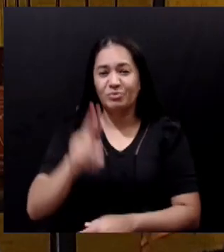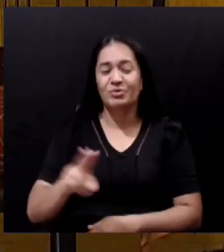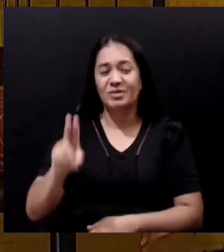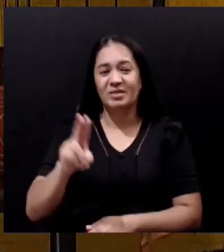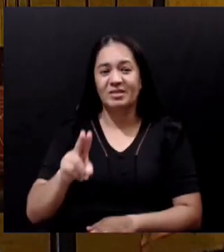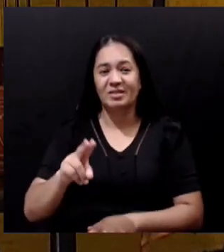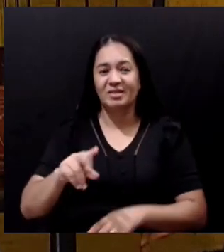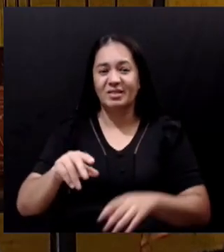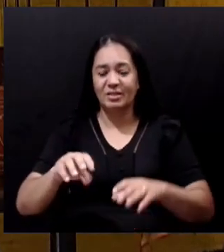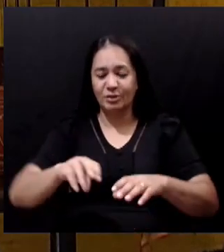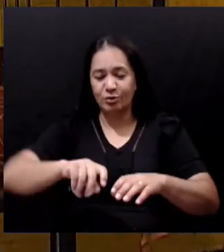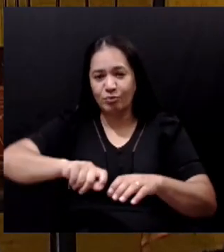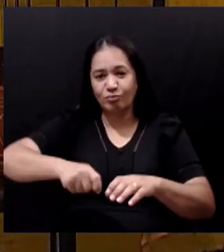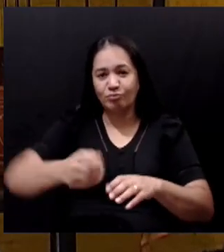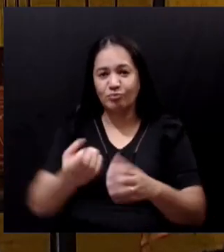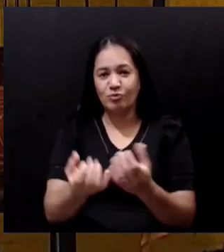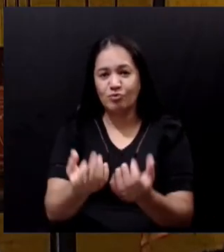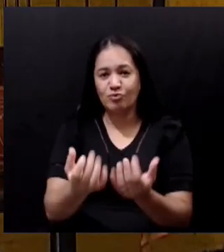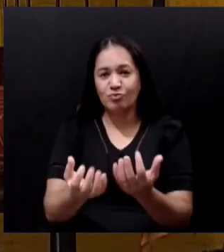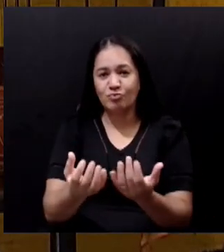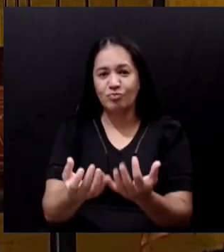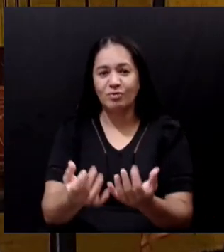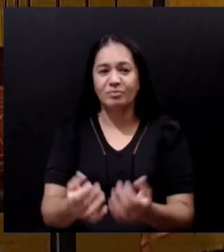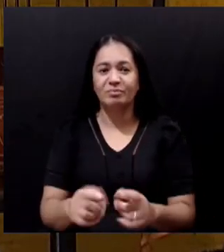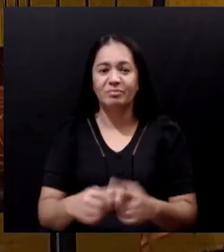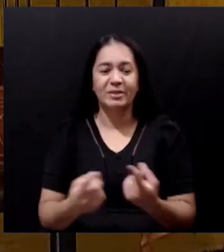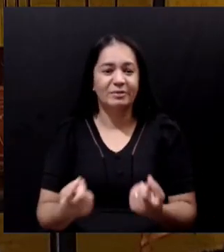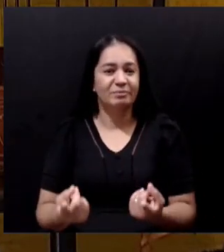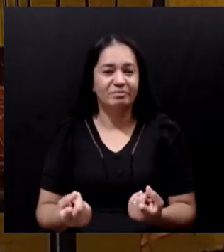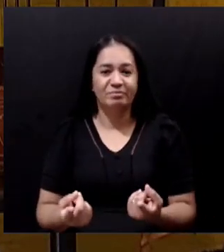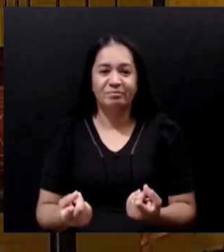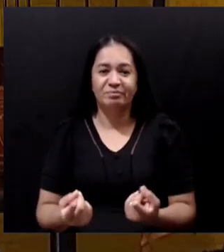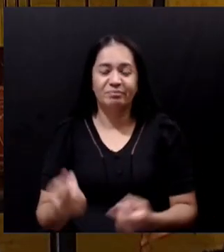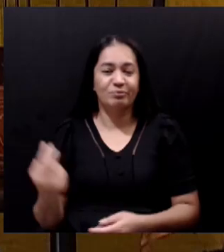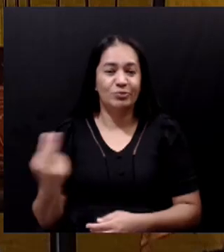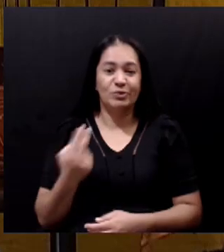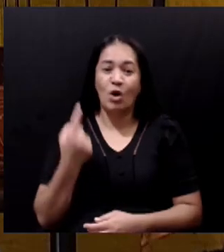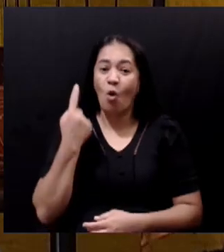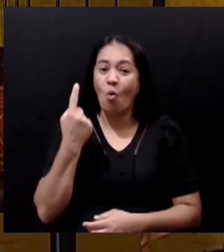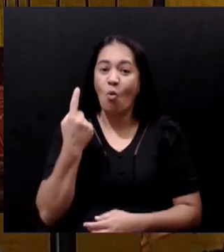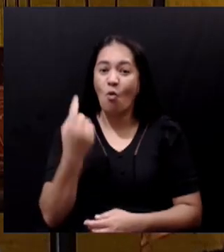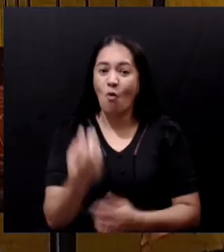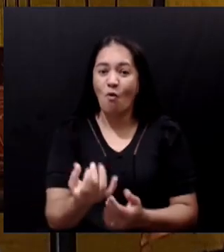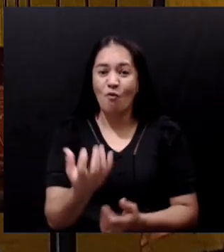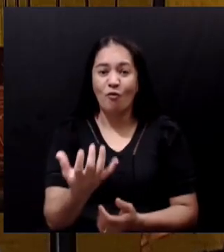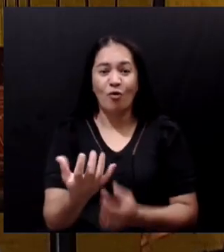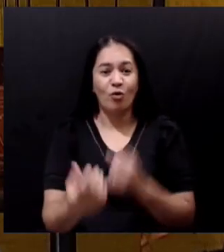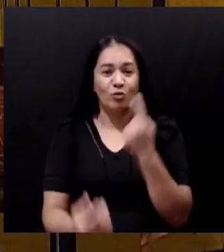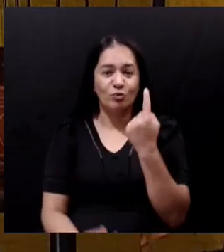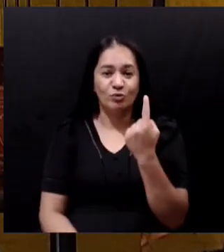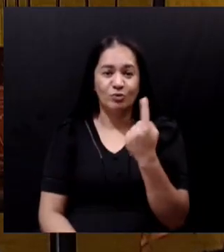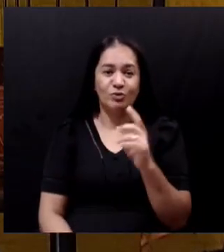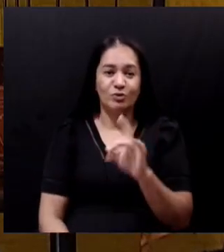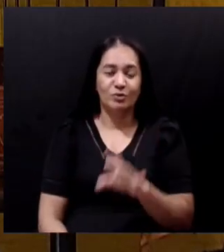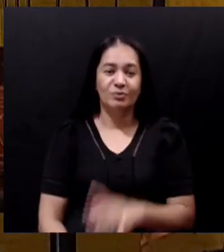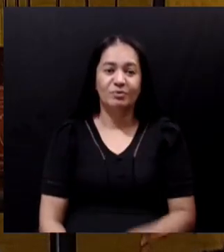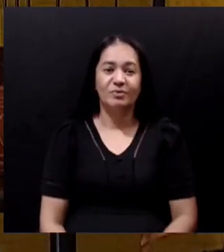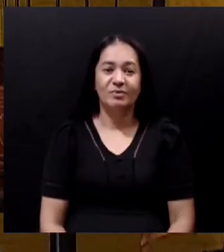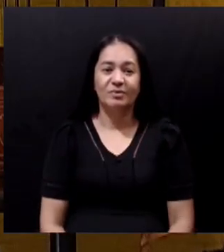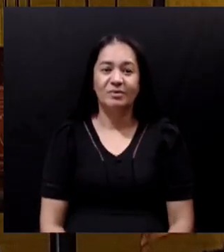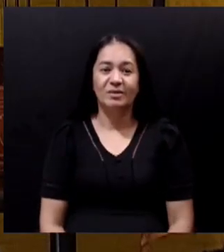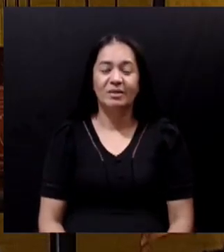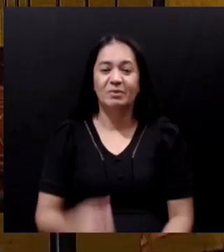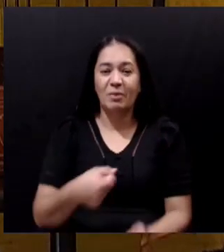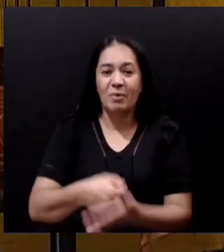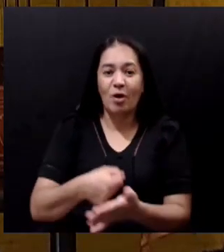falou que o fogão era bom e tudo mais, só que funcionava uma boca. E aí o pessoal me cobrava muito,